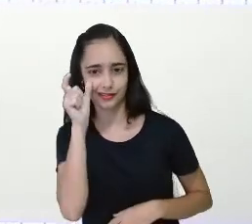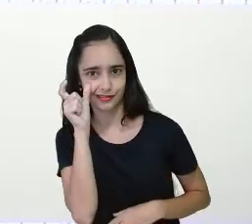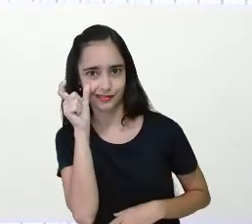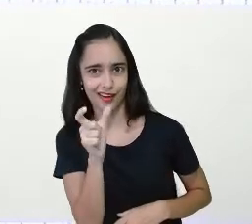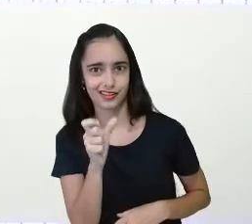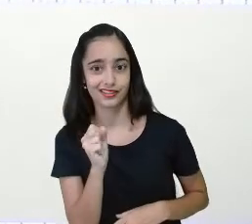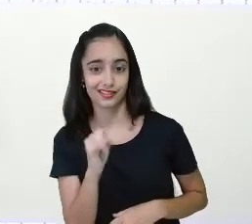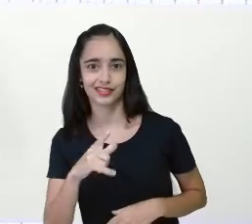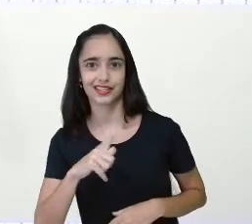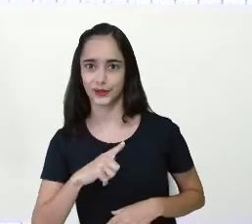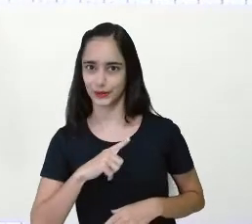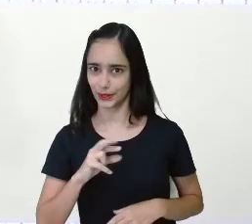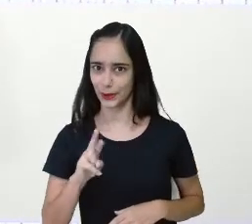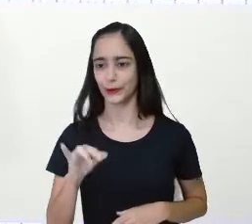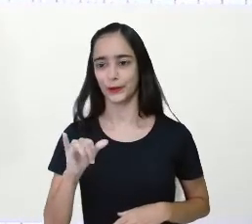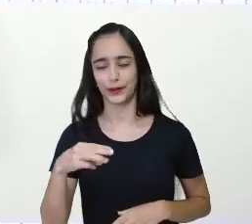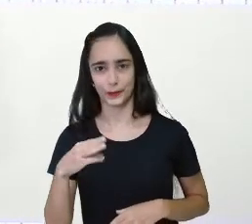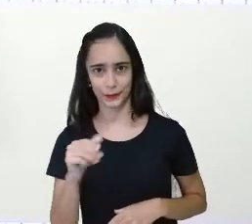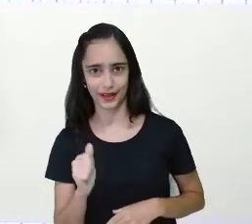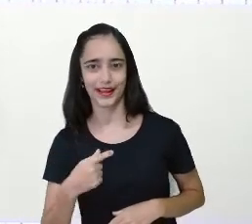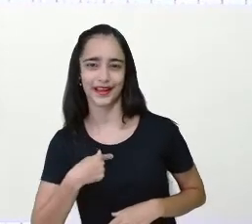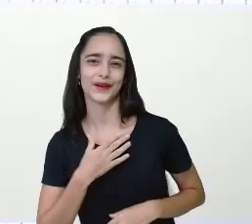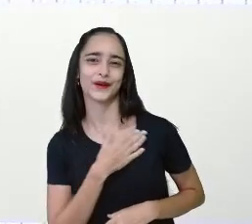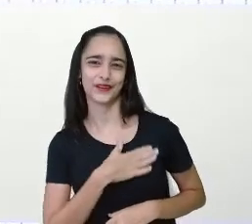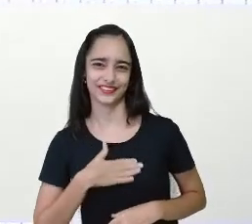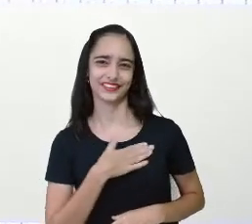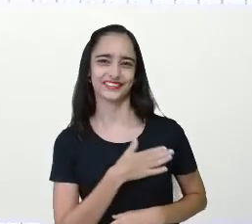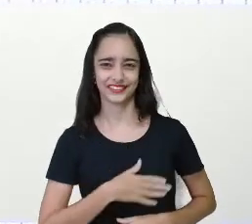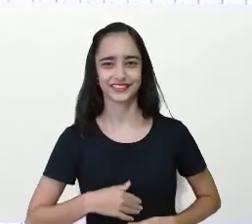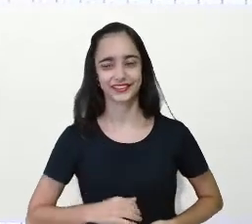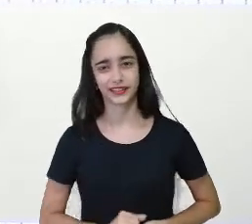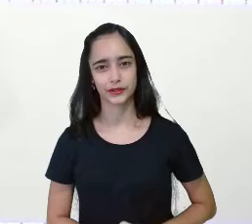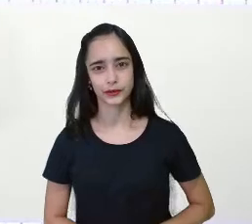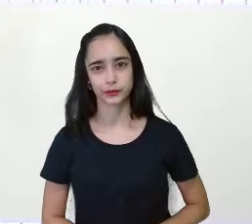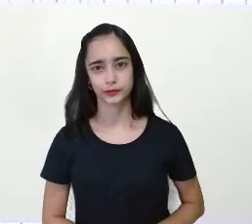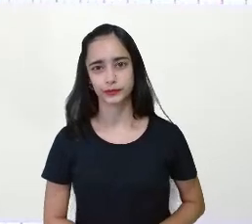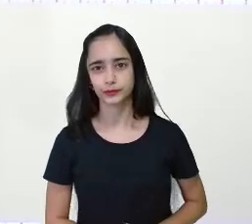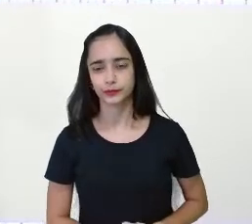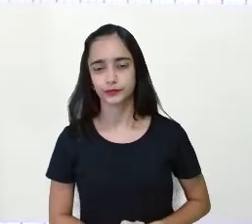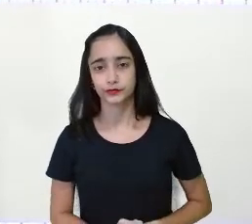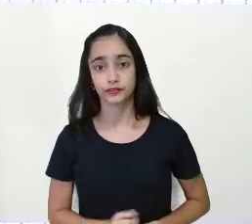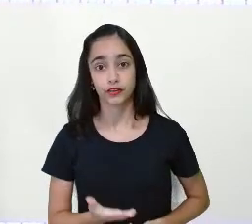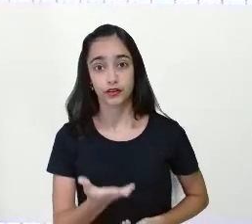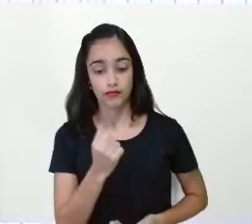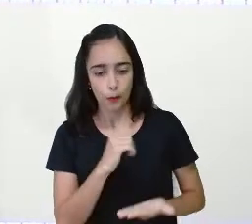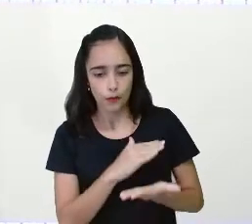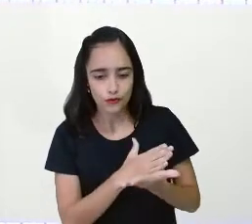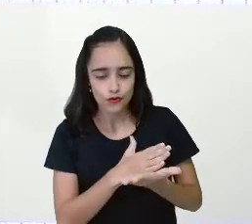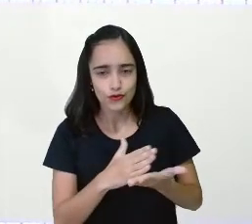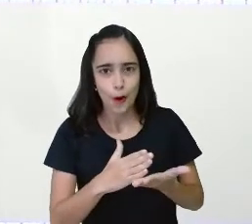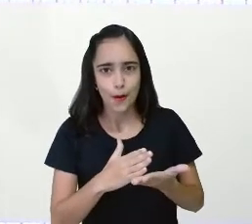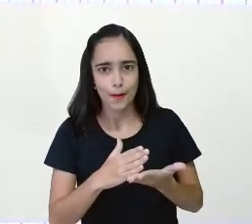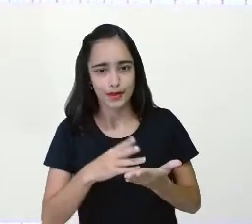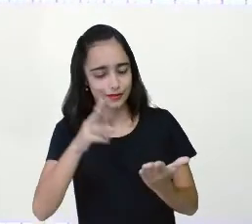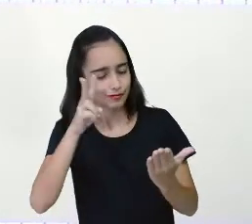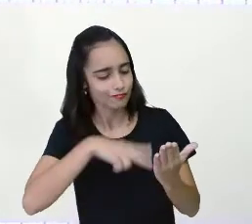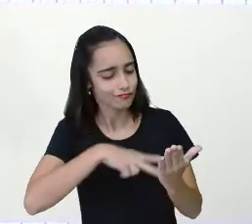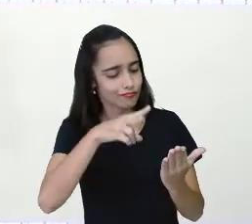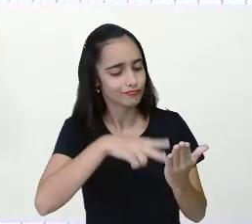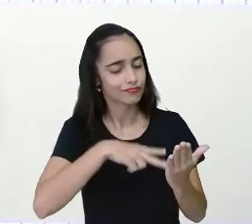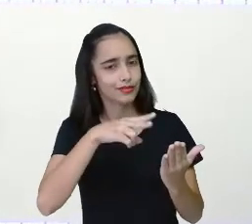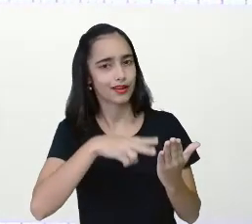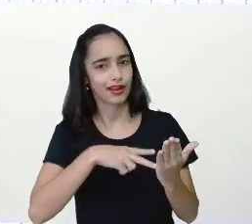quando ele tem rima. Eu gosto muito quando tem rima no poema. Vamos começar fazendo a leitura desse aí, que é